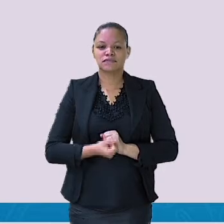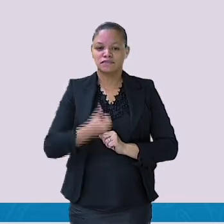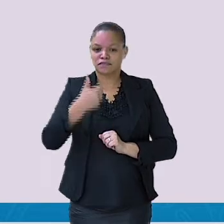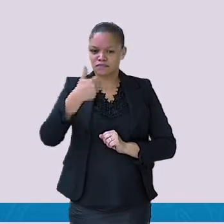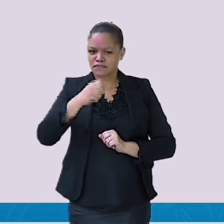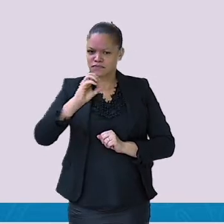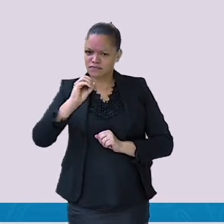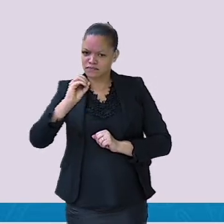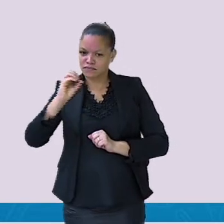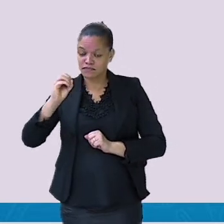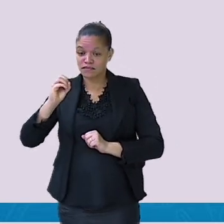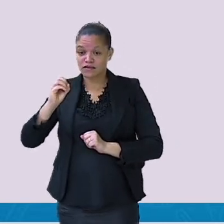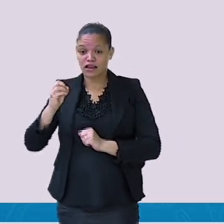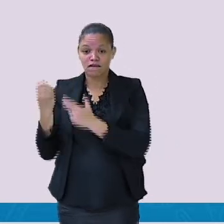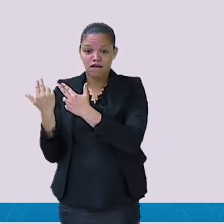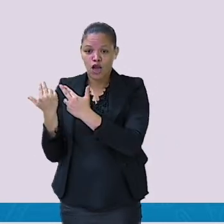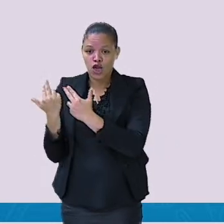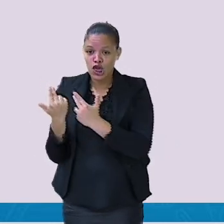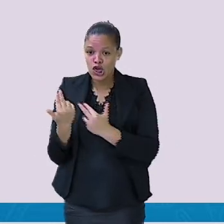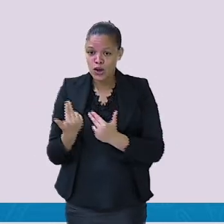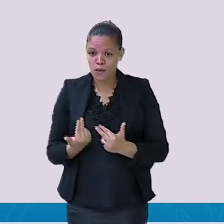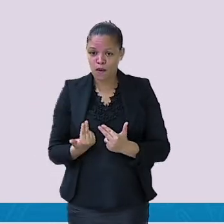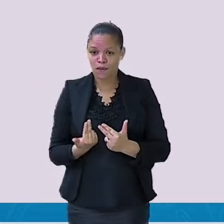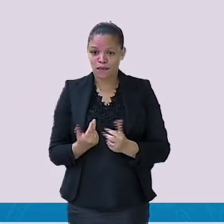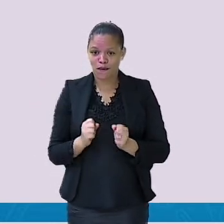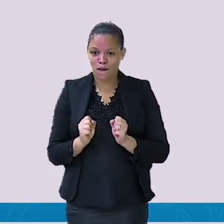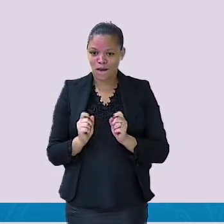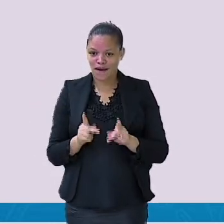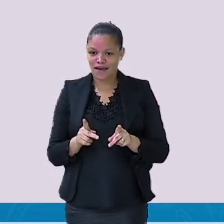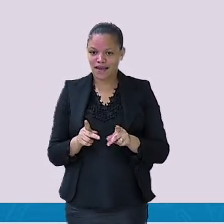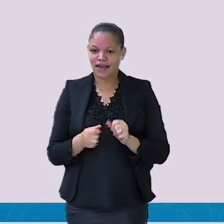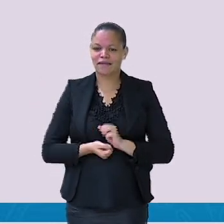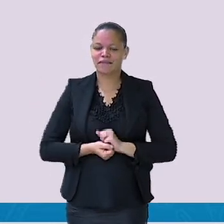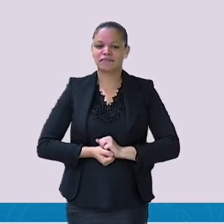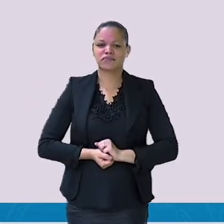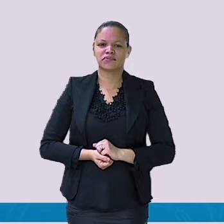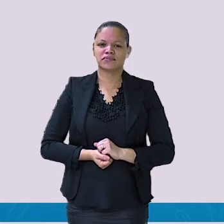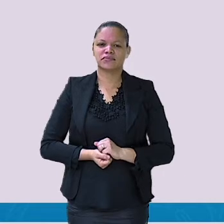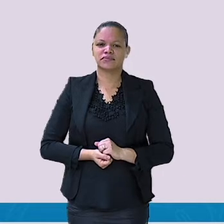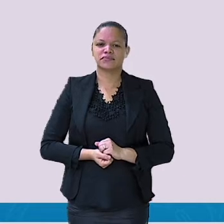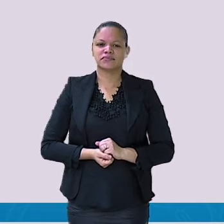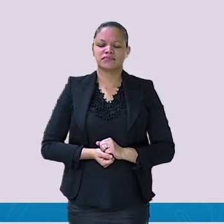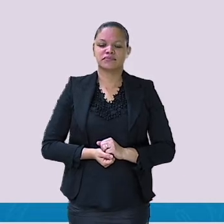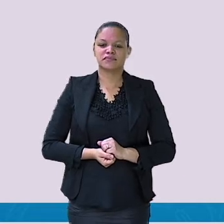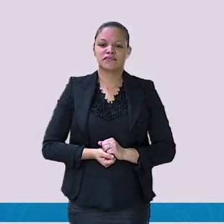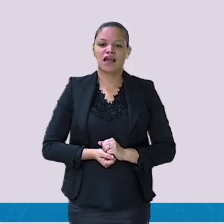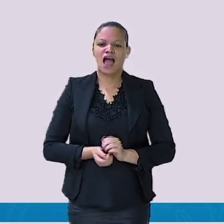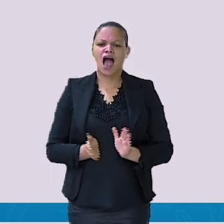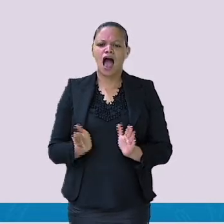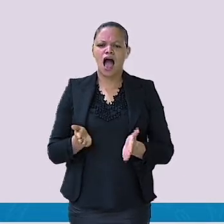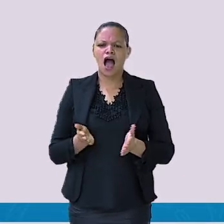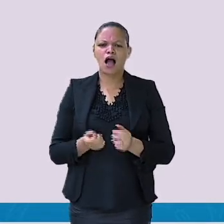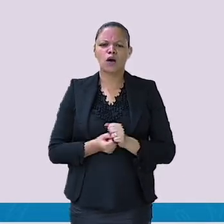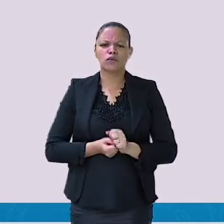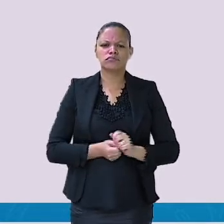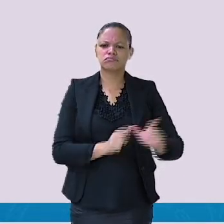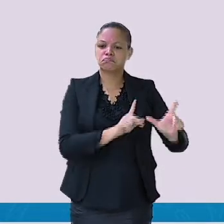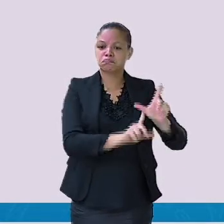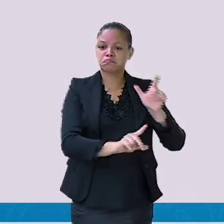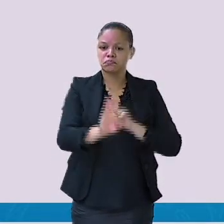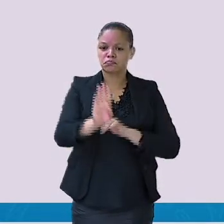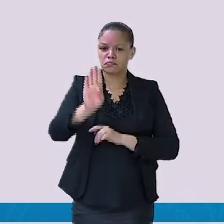2.500, deu o mesmo resultado, sem armar para efetuar essa operação. 20 litros,